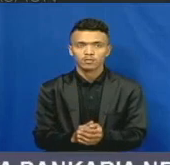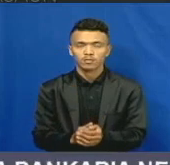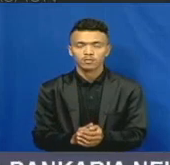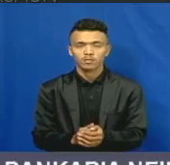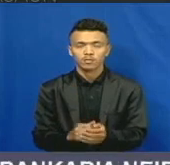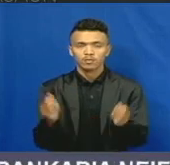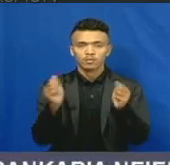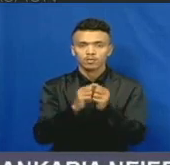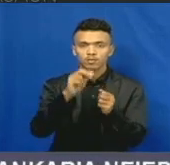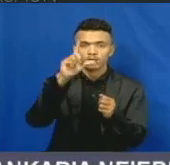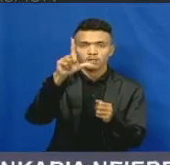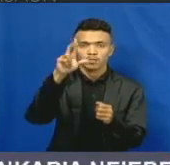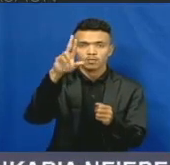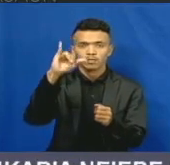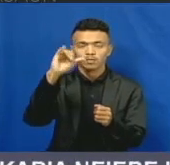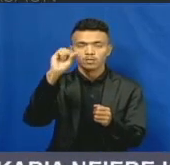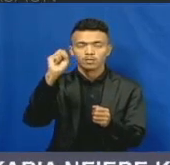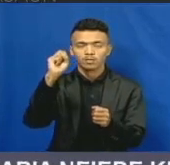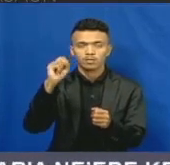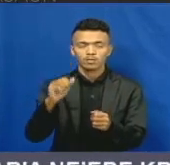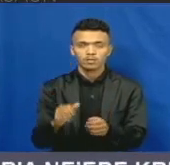Luiz da Silva.